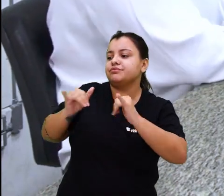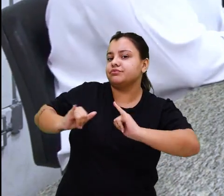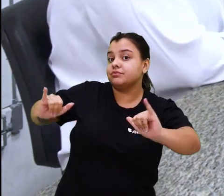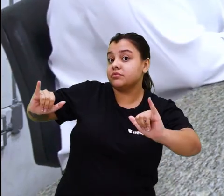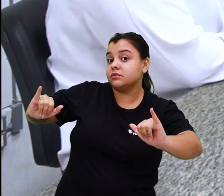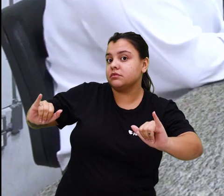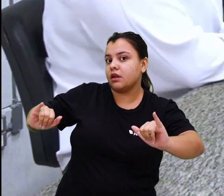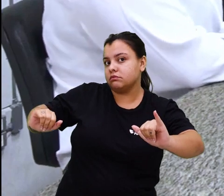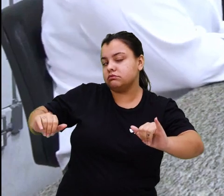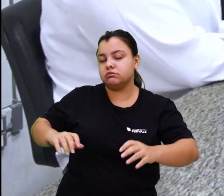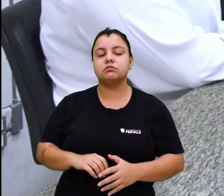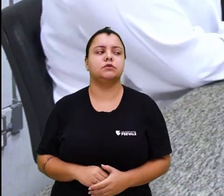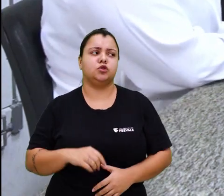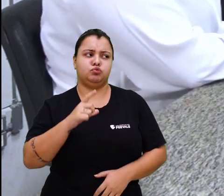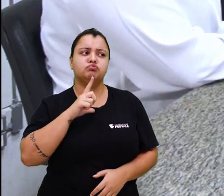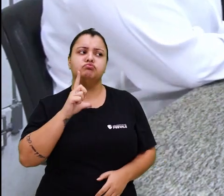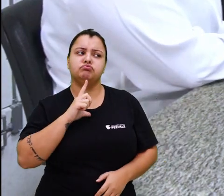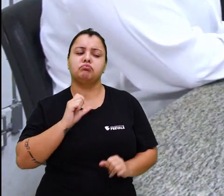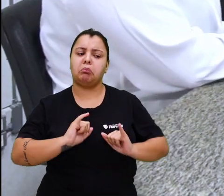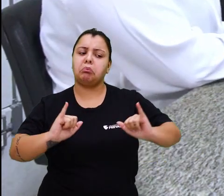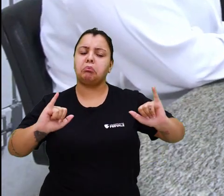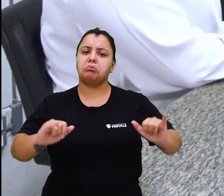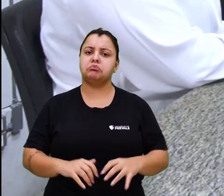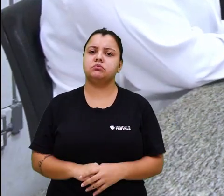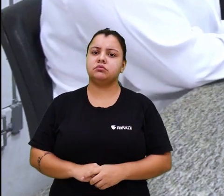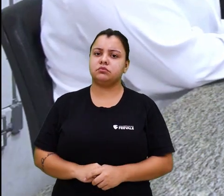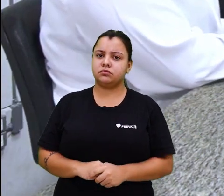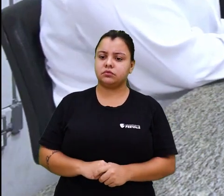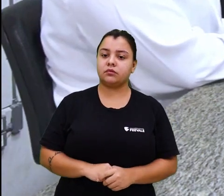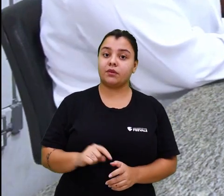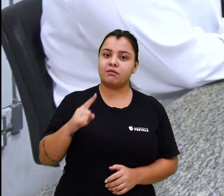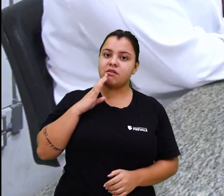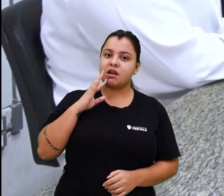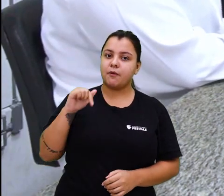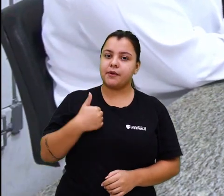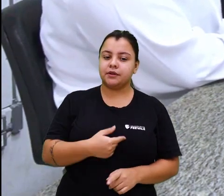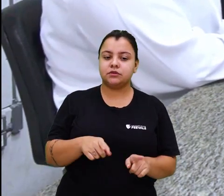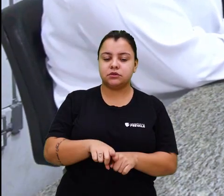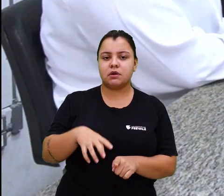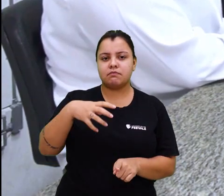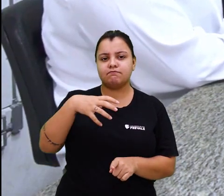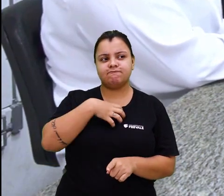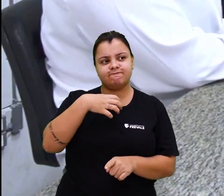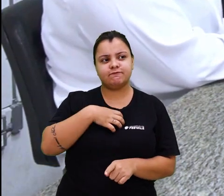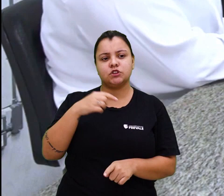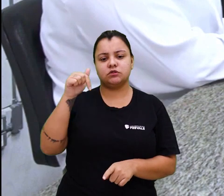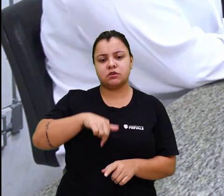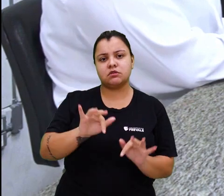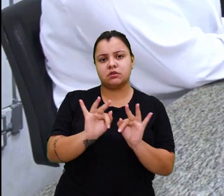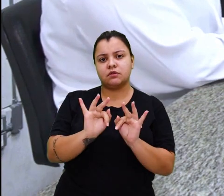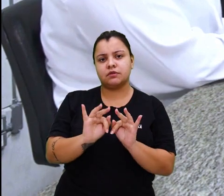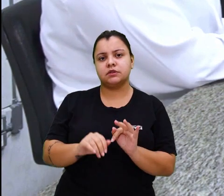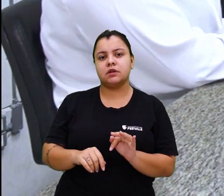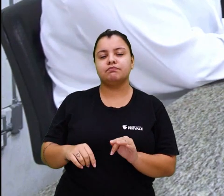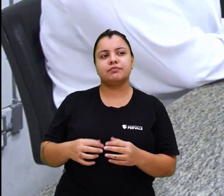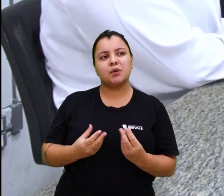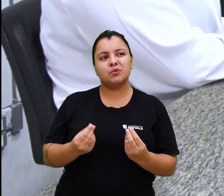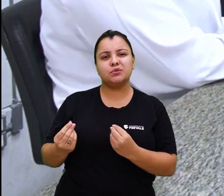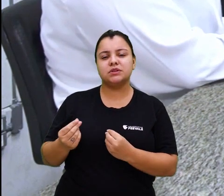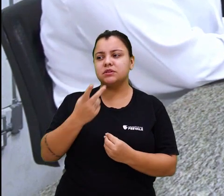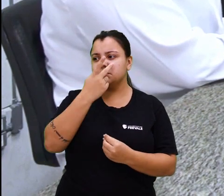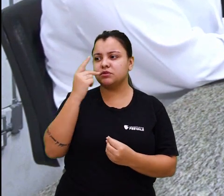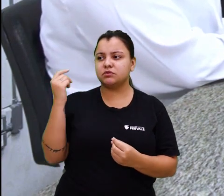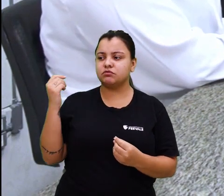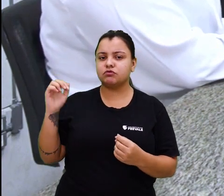repercutido isso tem bastante isso é legal porque a gente percebeu isso também muita gente de fora